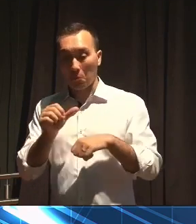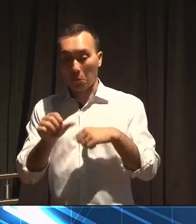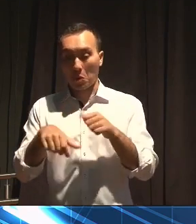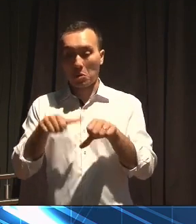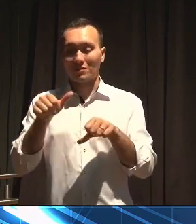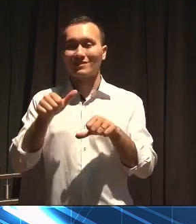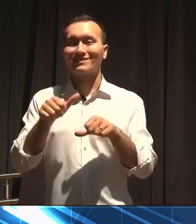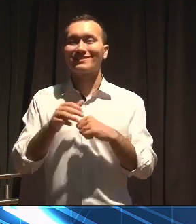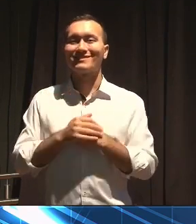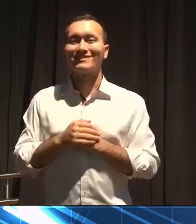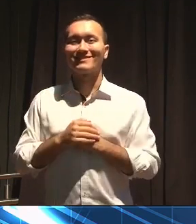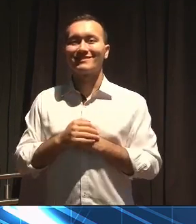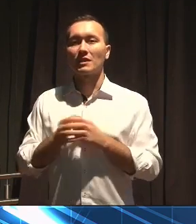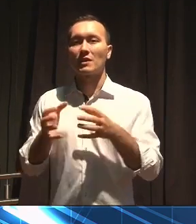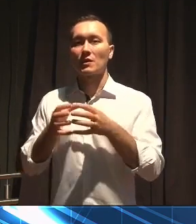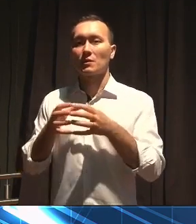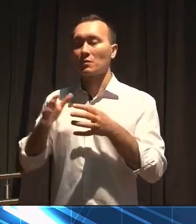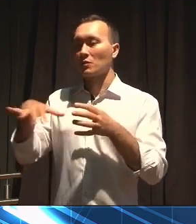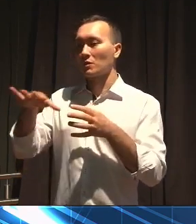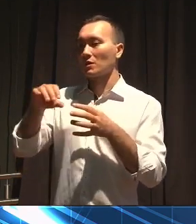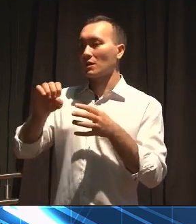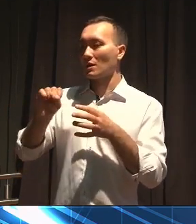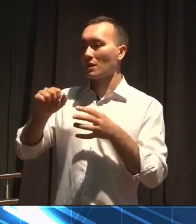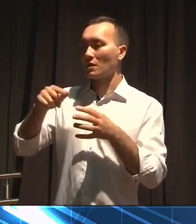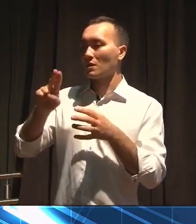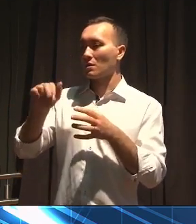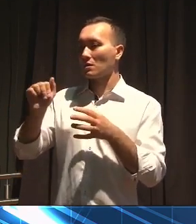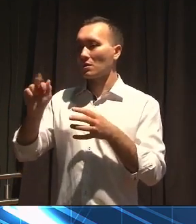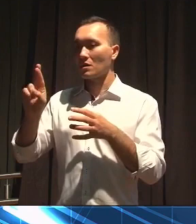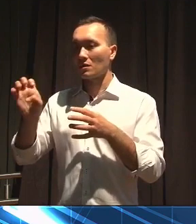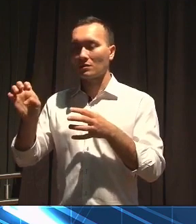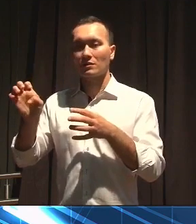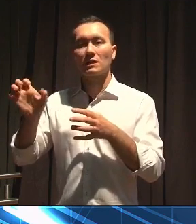das squads, que eles precisam trabalhar nisso, e isso precisa voltar